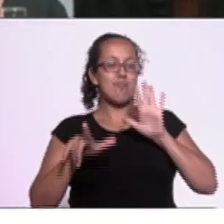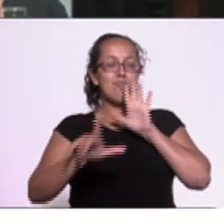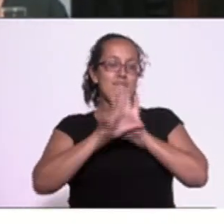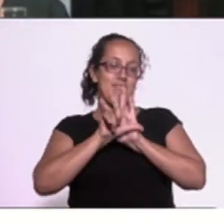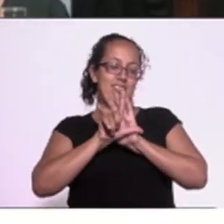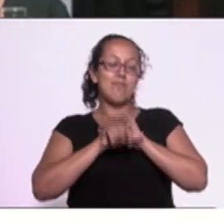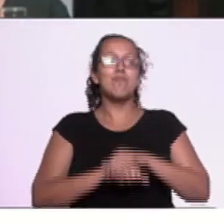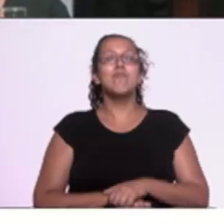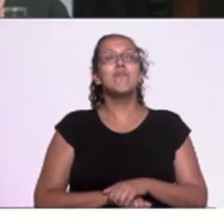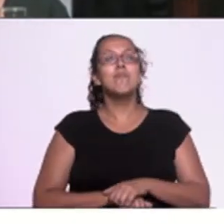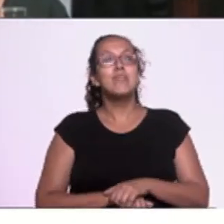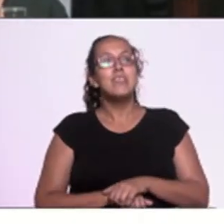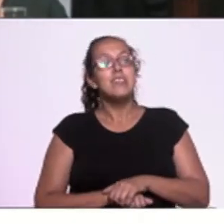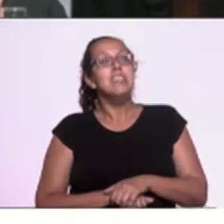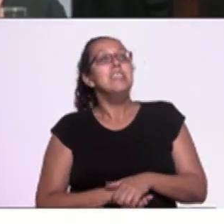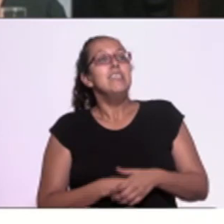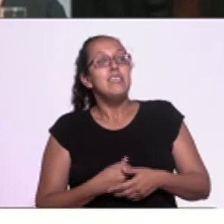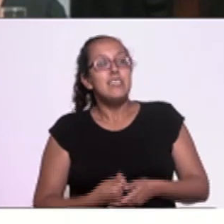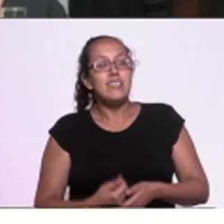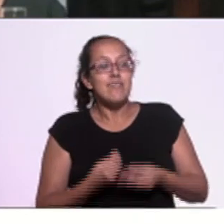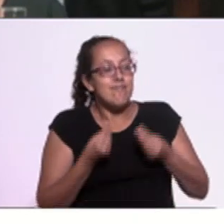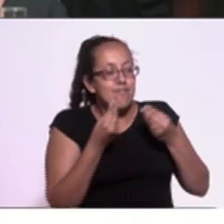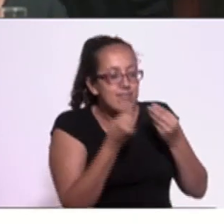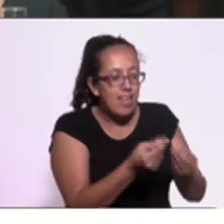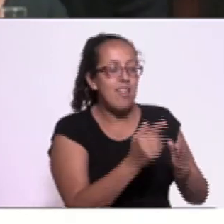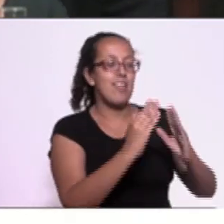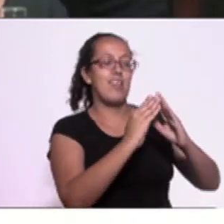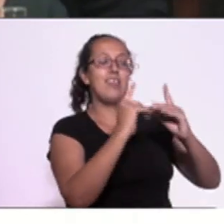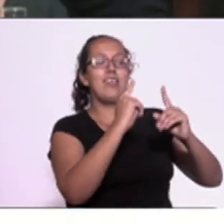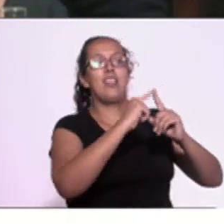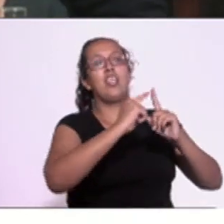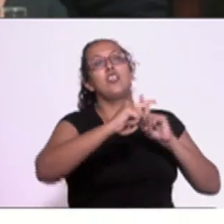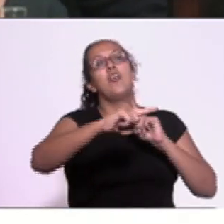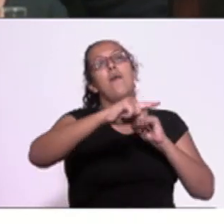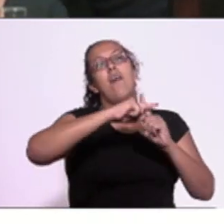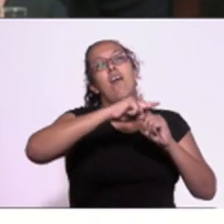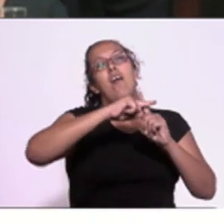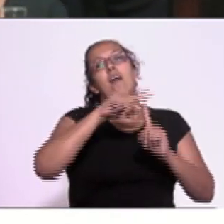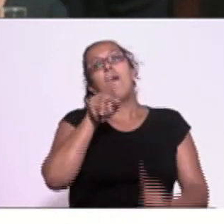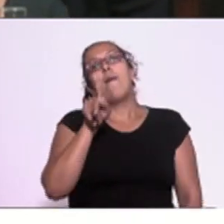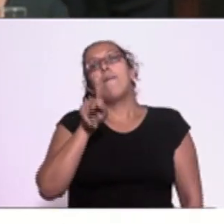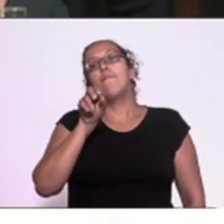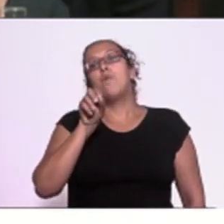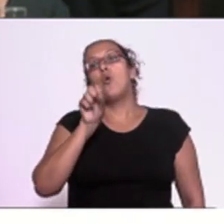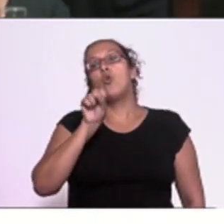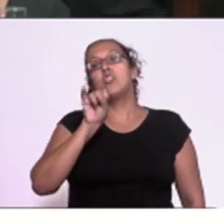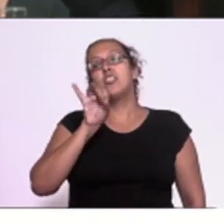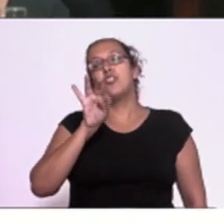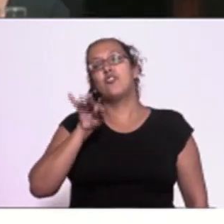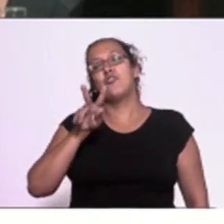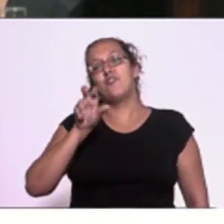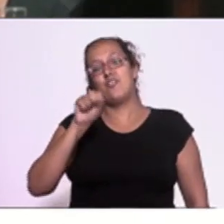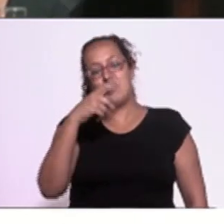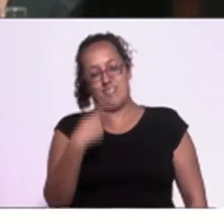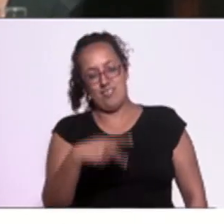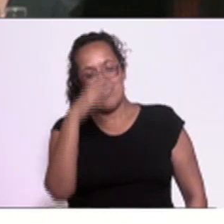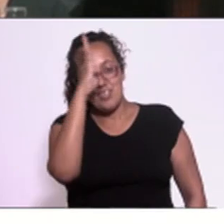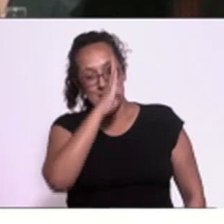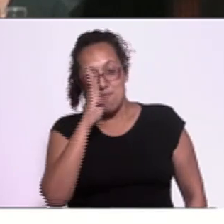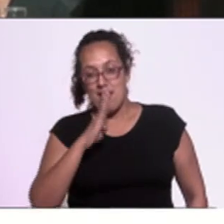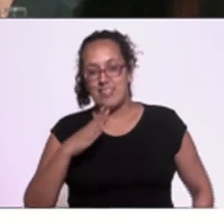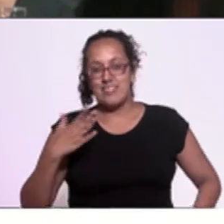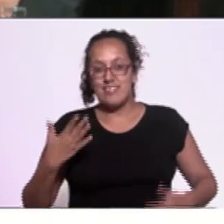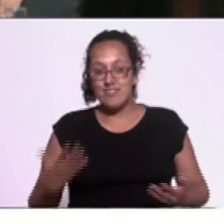esta honraria é para a Igreja Positivista do Brasil. Para receber esta